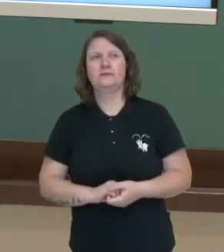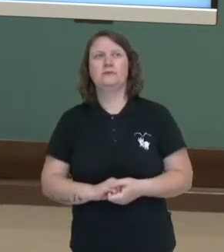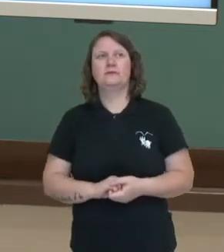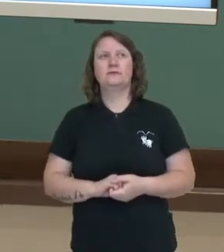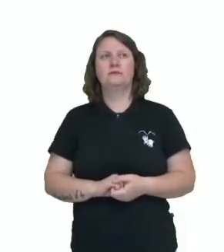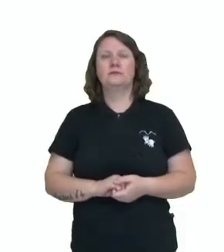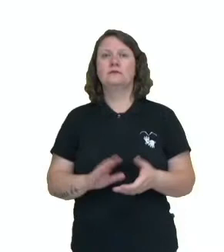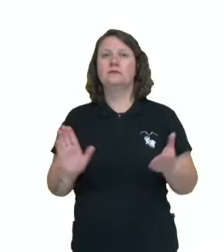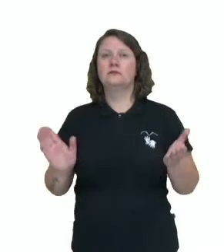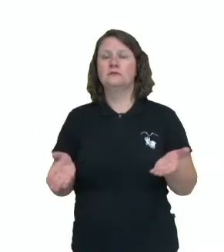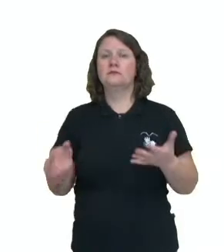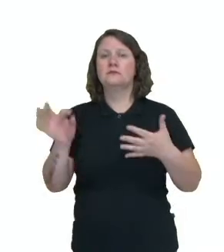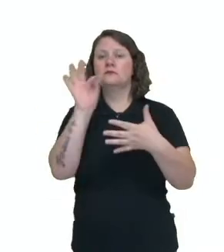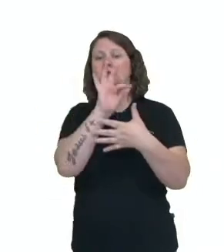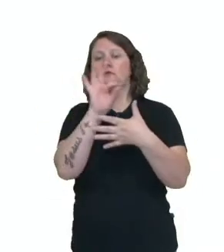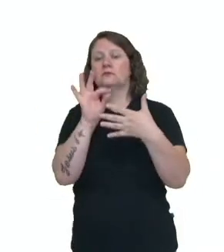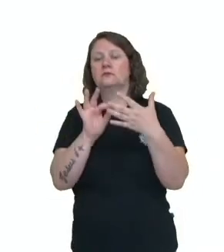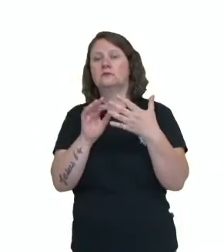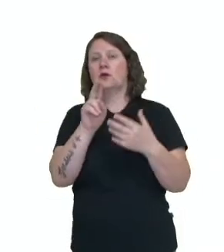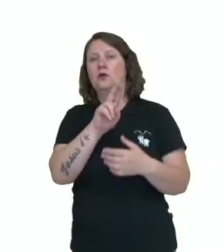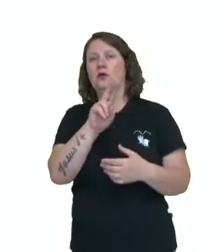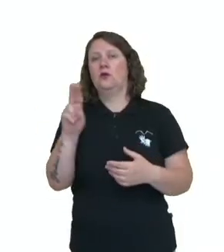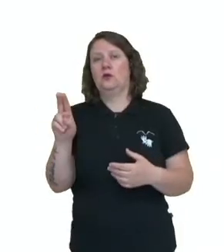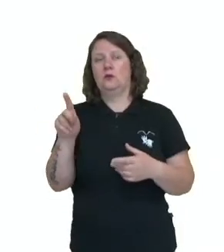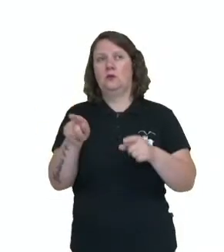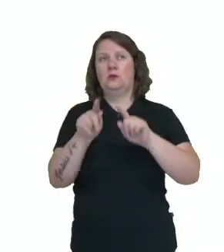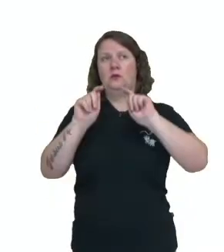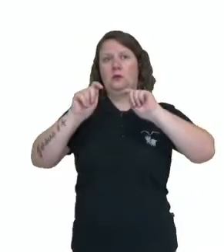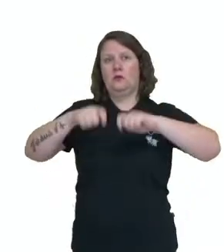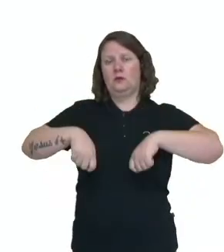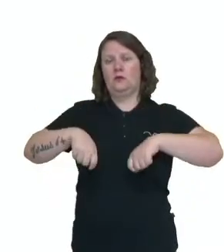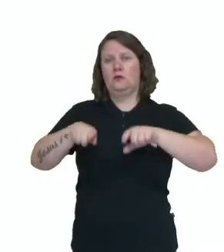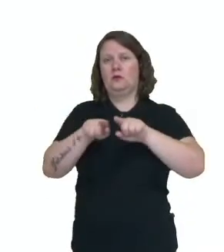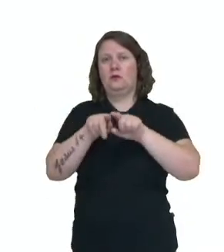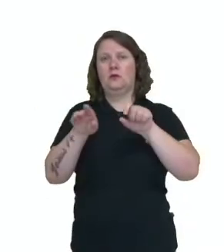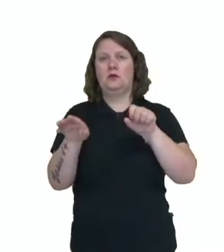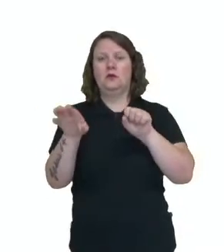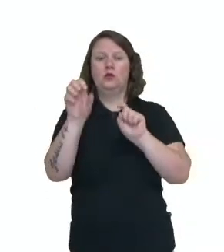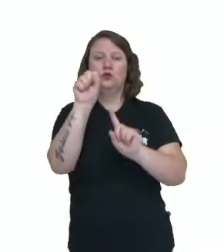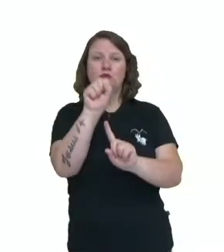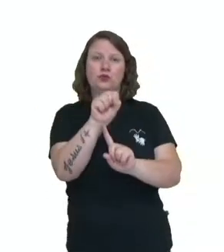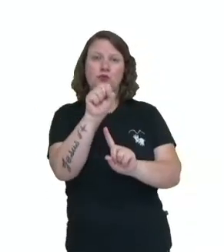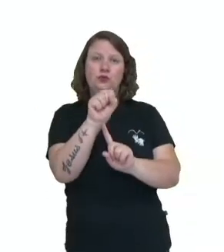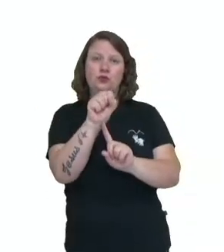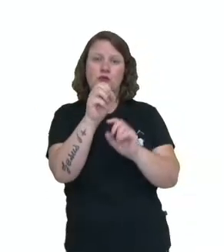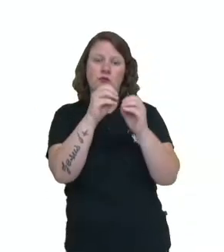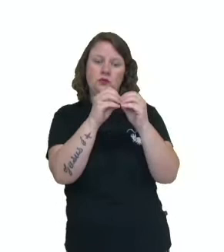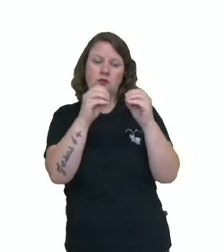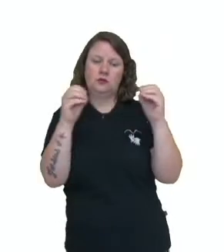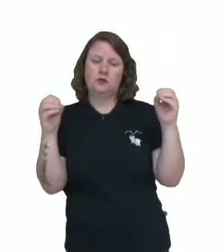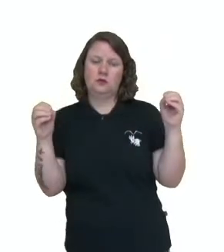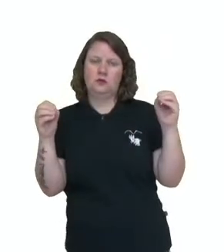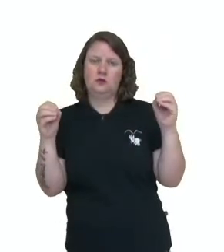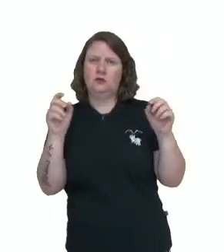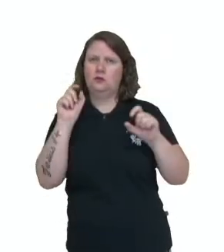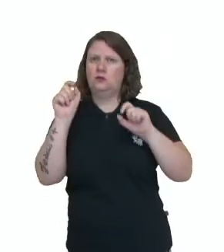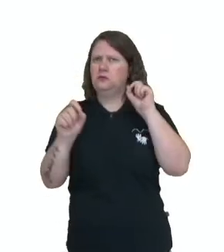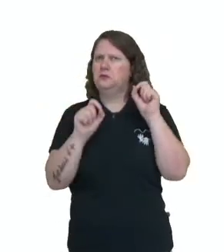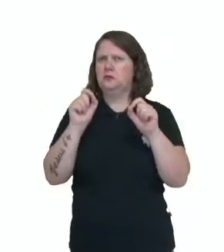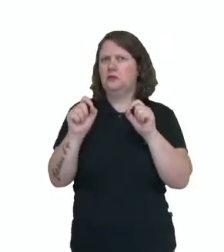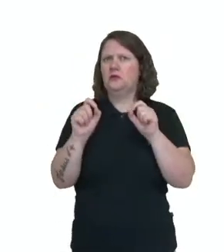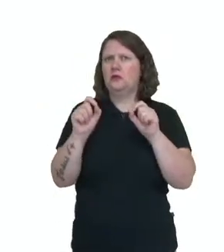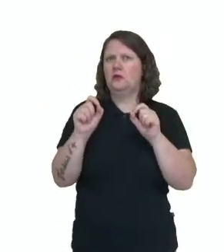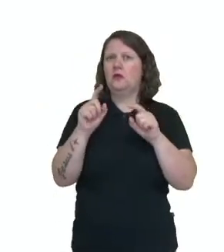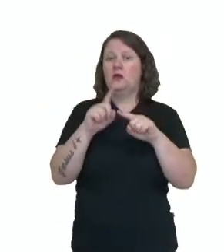substantivo, que é uma classe nominal de nomes, pode ser um sujeito de uma oração. E o que é o sujeito? É o